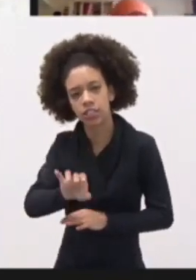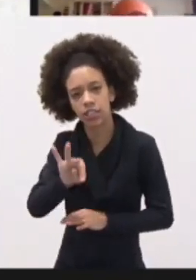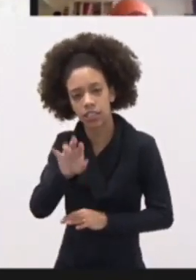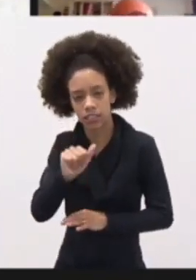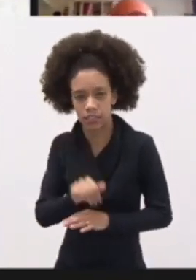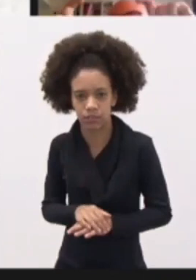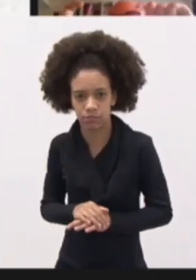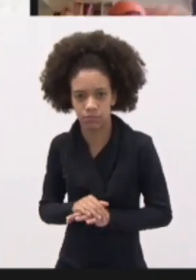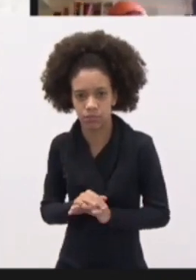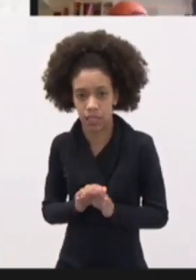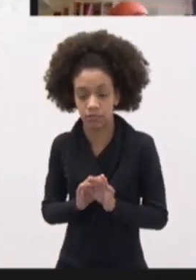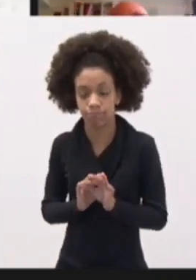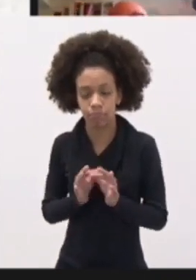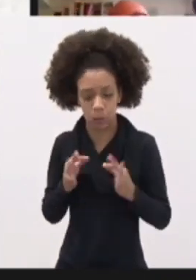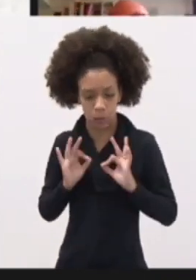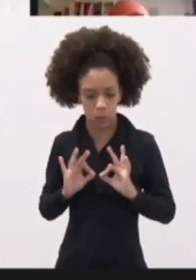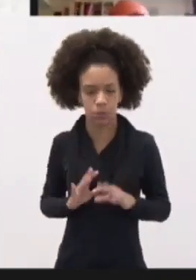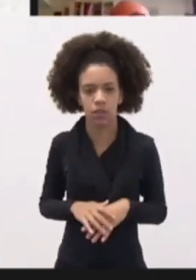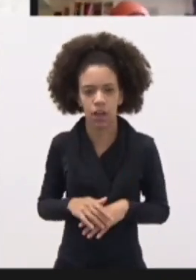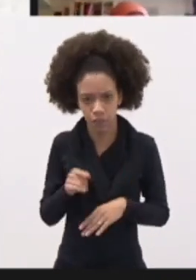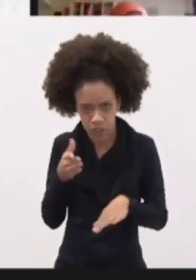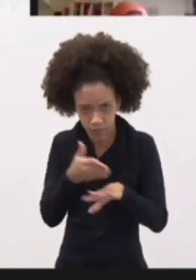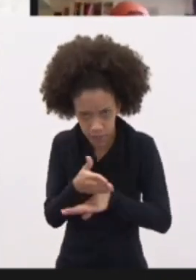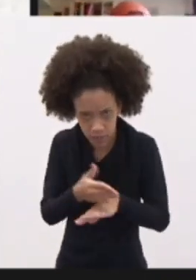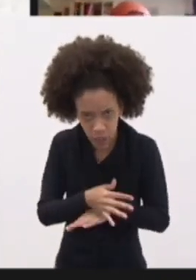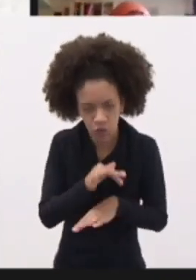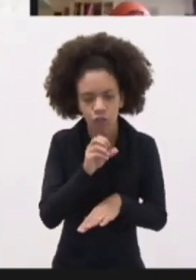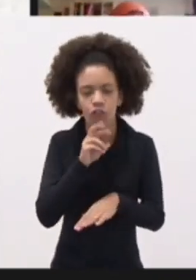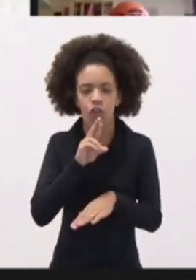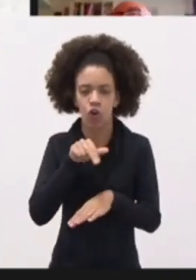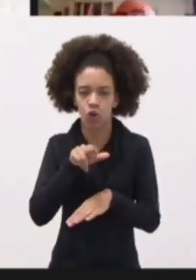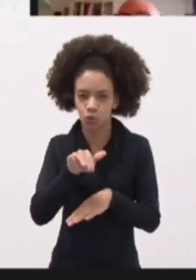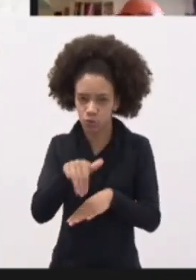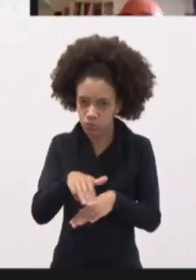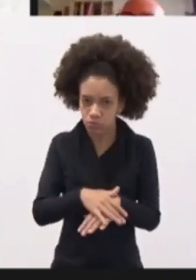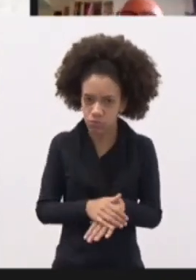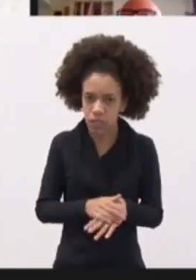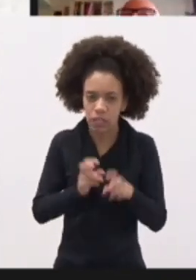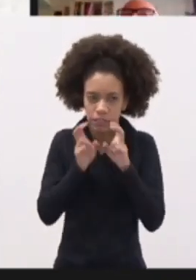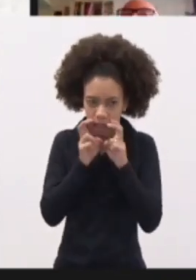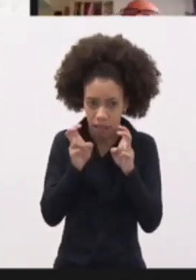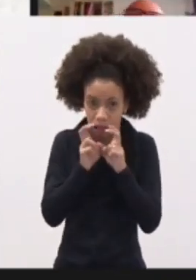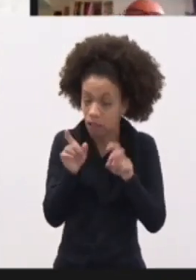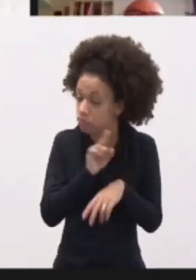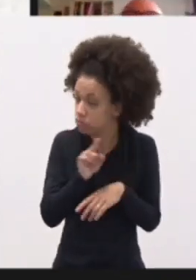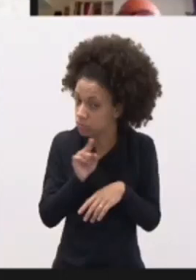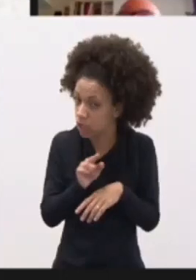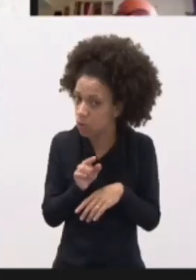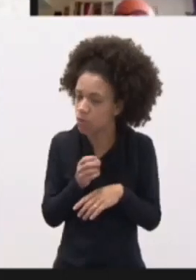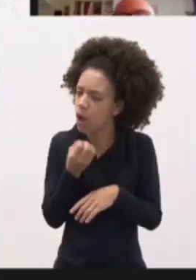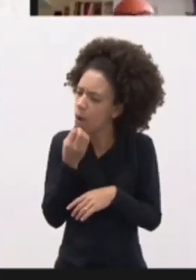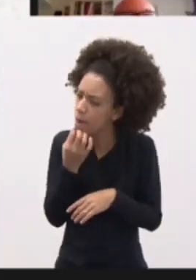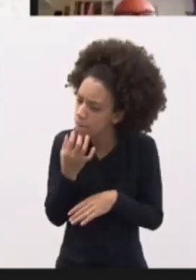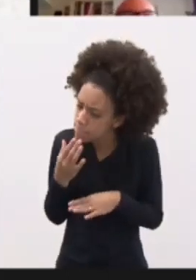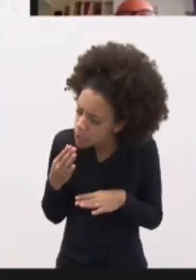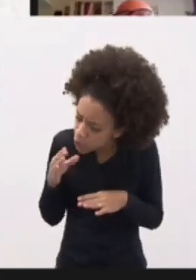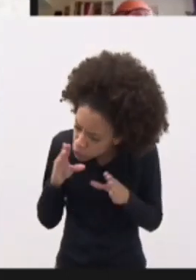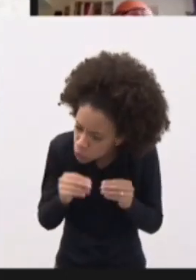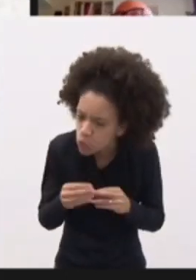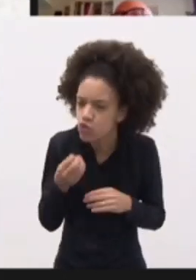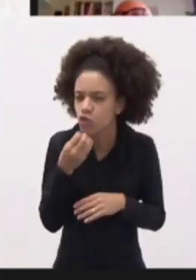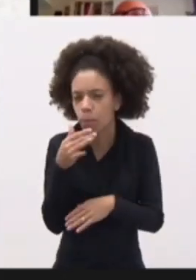com letras grandes, né? Porque isso dá a impressão de que você está gritando às vezes. Seja educado, né? Fale bom dia, boa tarde, boa